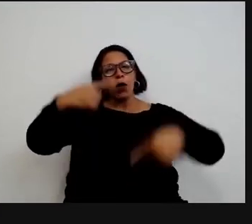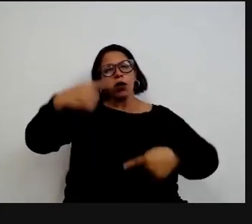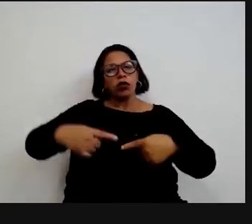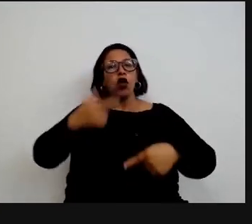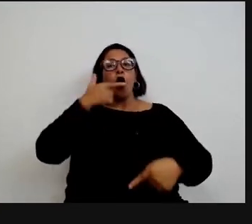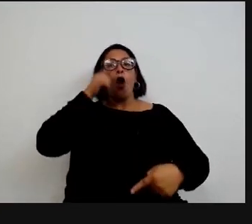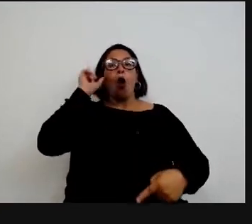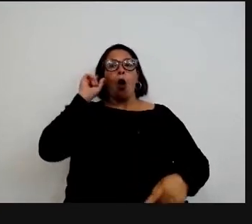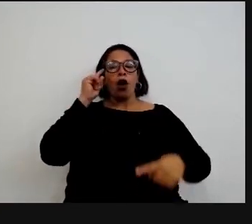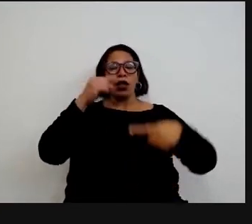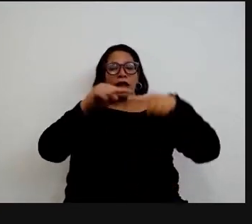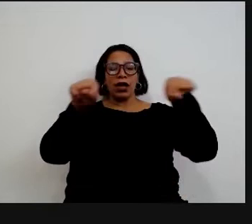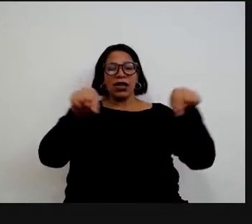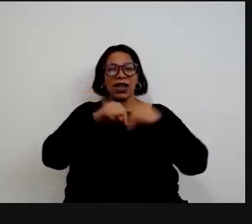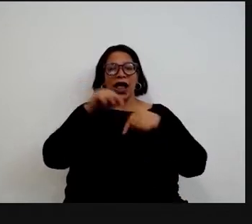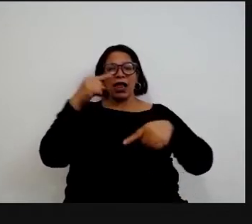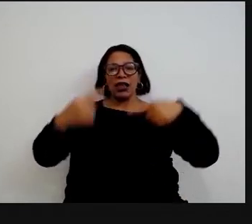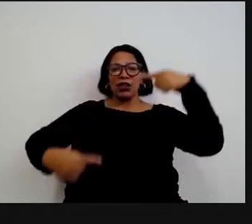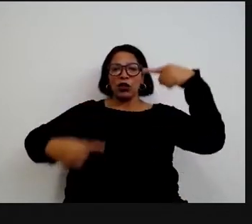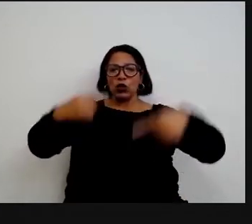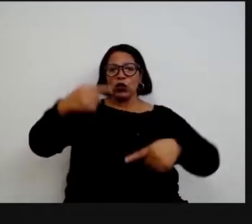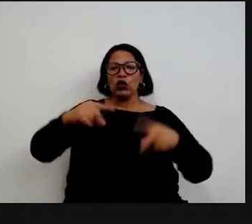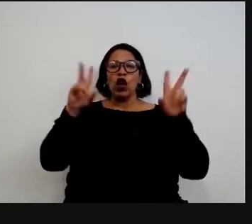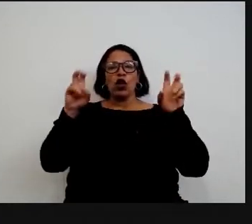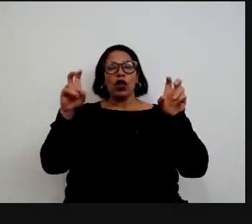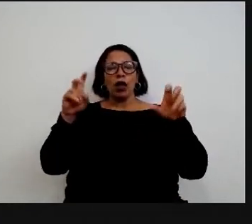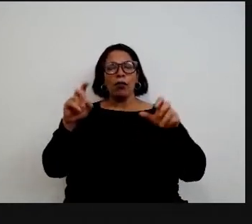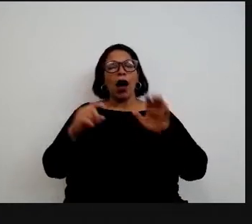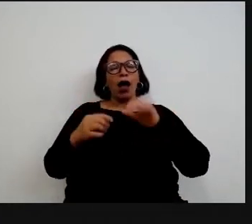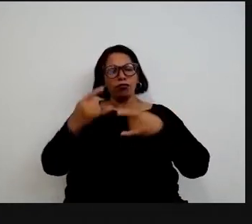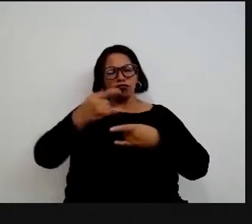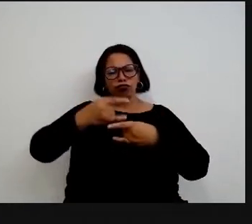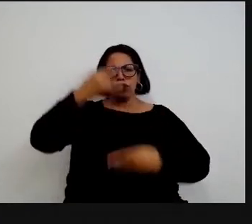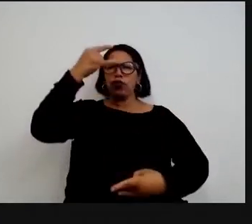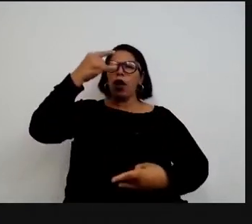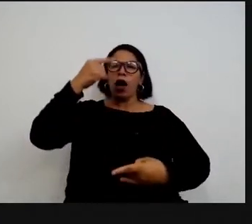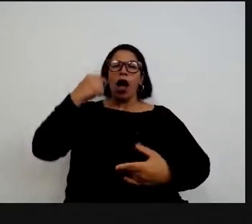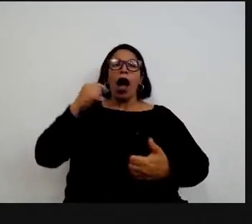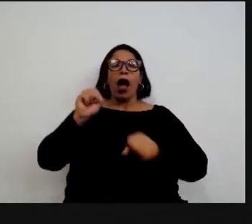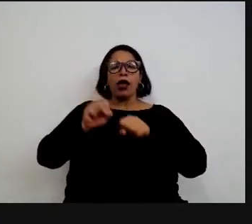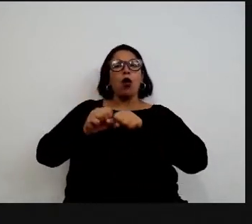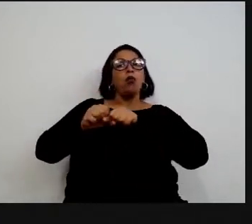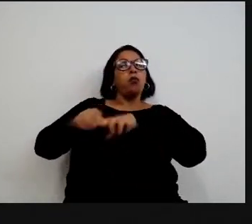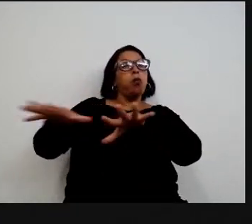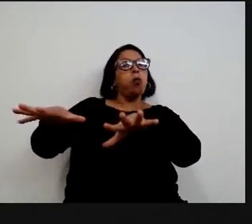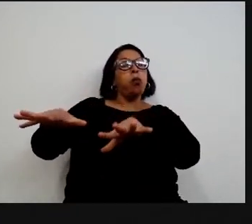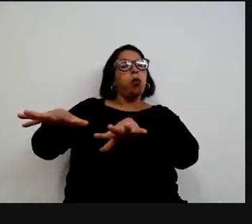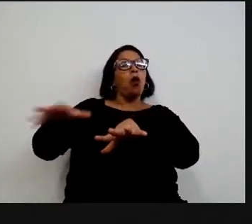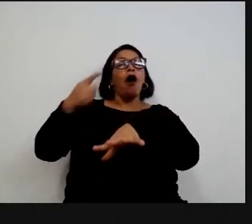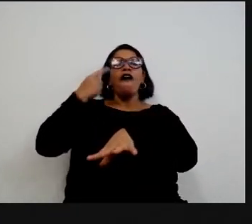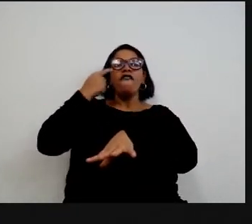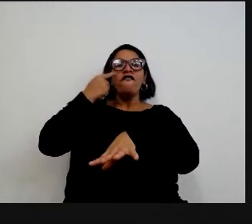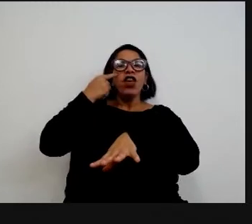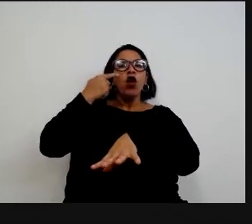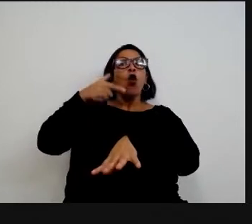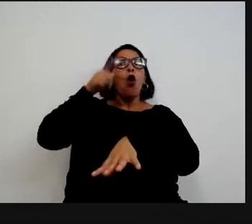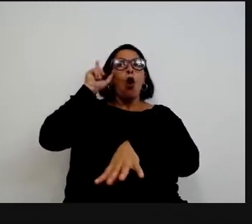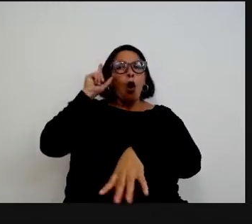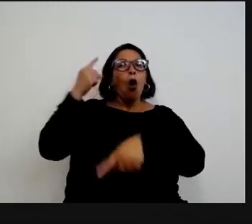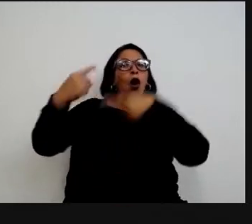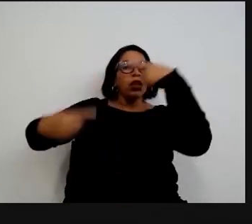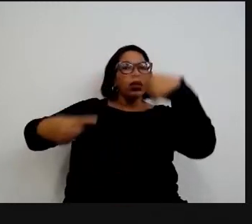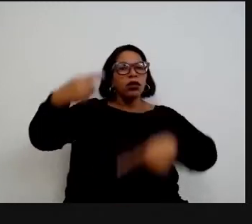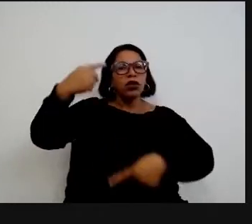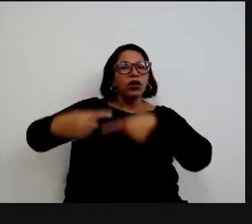tínhamos discutido em sala de aula, e apareceu um desse, eu compartilhei com eles, falei, olha o que nós estávamos